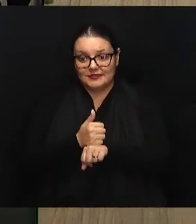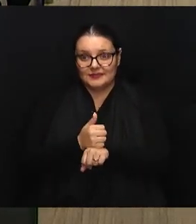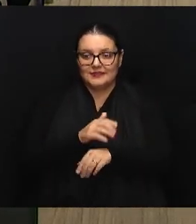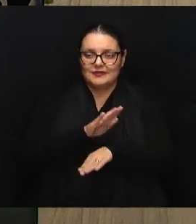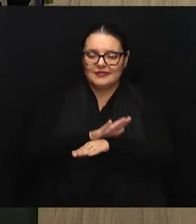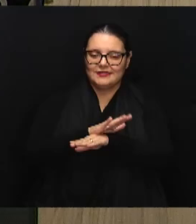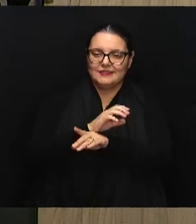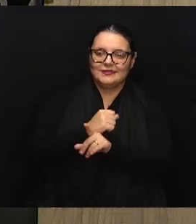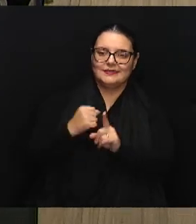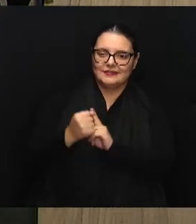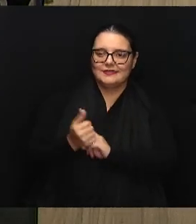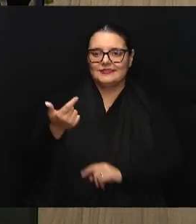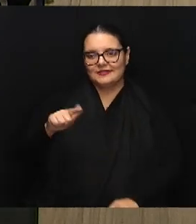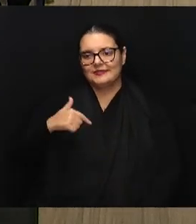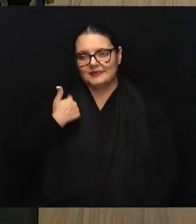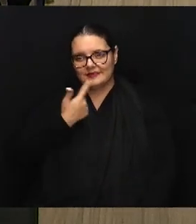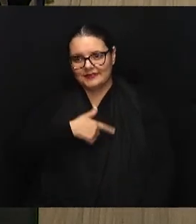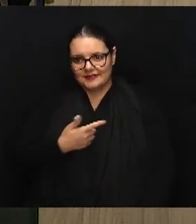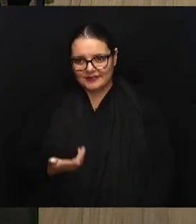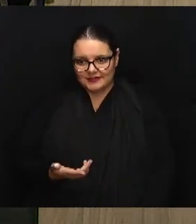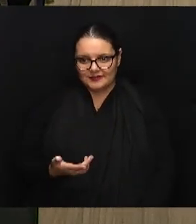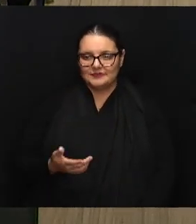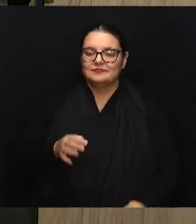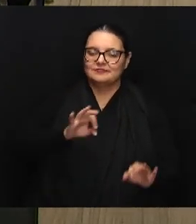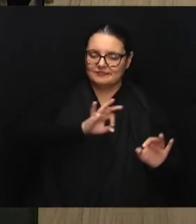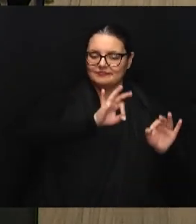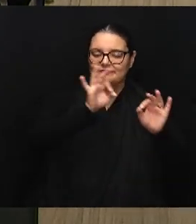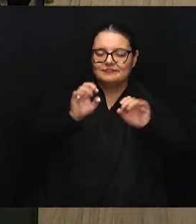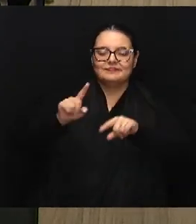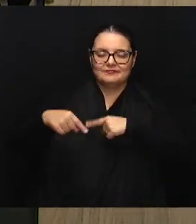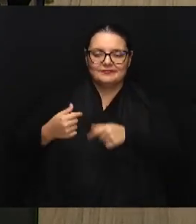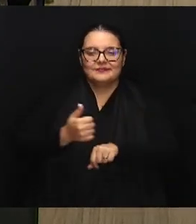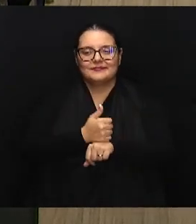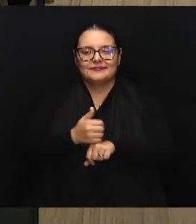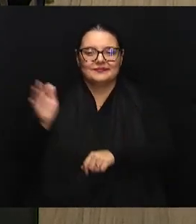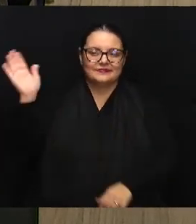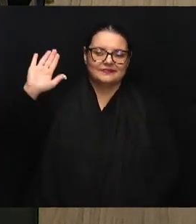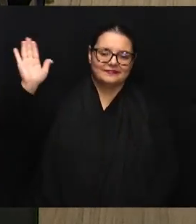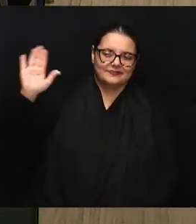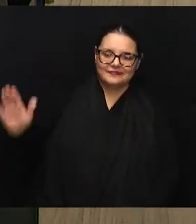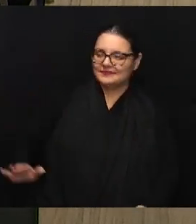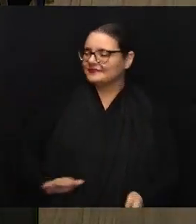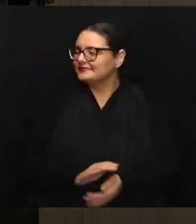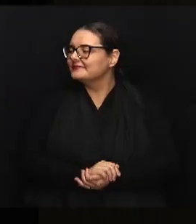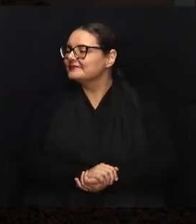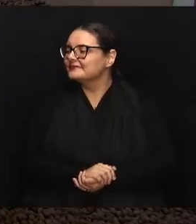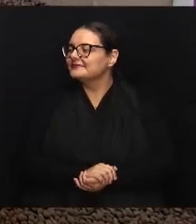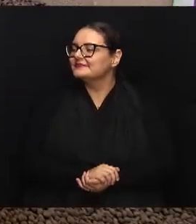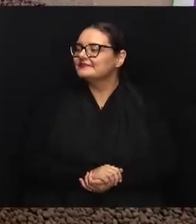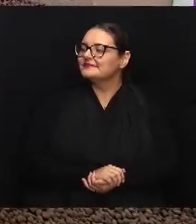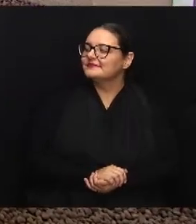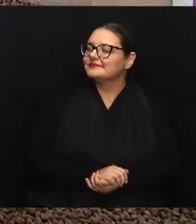profissional assistente social. E continue com a gente para acompanhar outras profissões. Tchau!